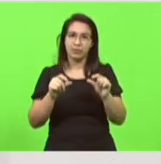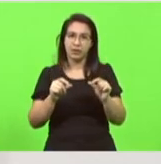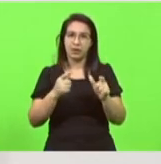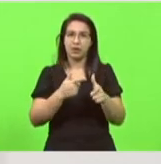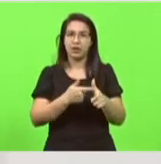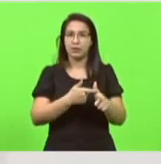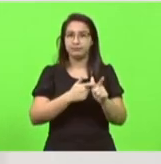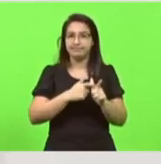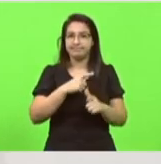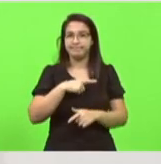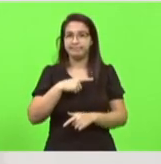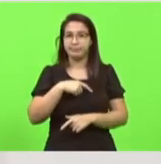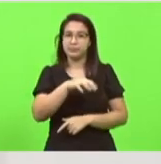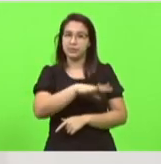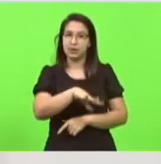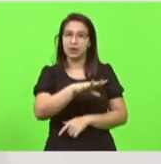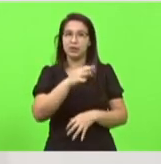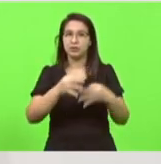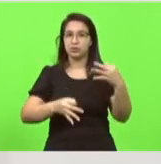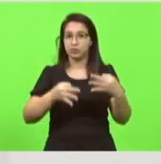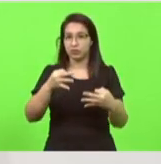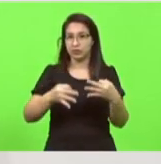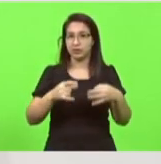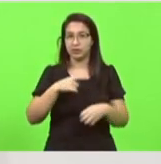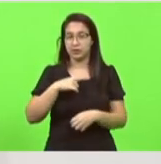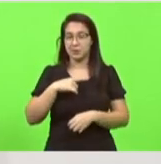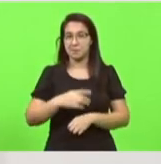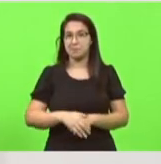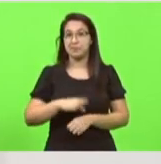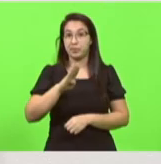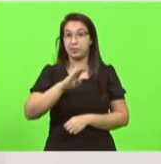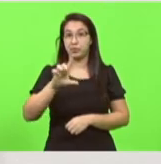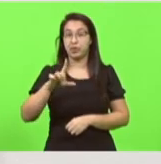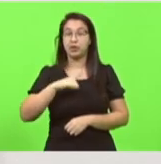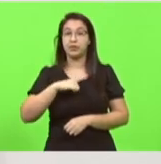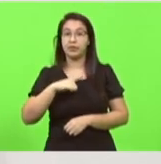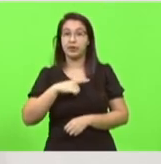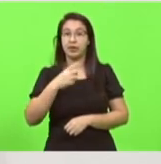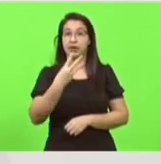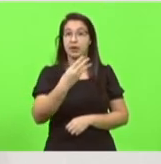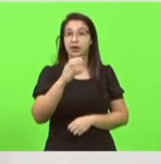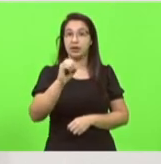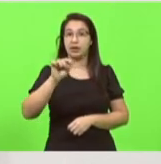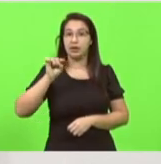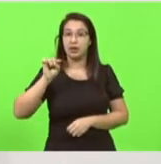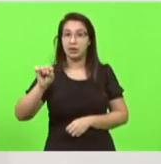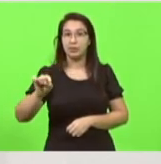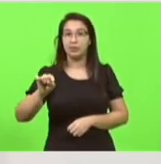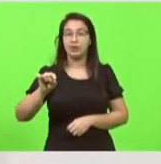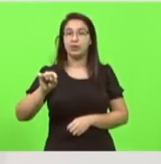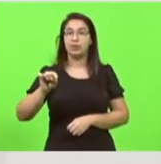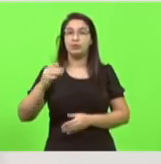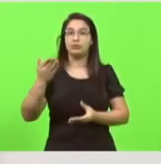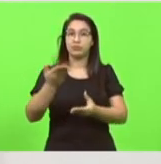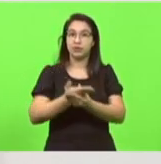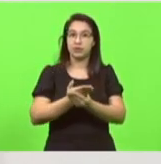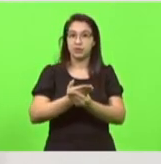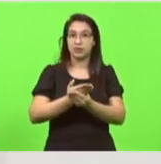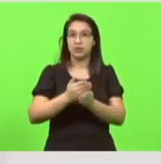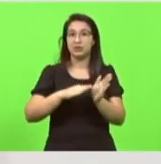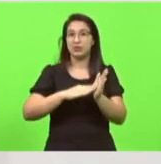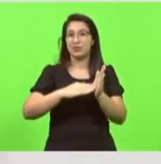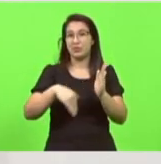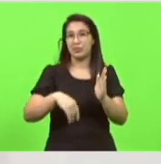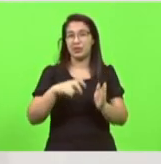hoje. Para vocês terem uma ideia, só em Blumenau nós tínhamos 30 mil processos abaixo de R$5 mil que não valiam nem a